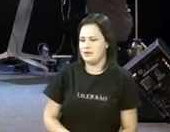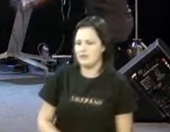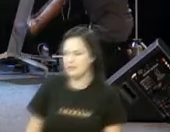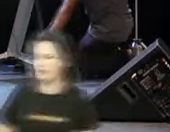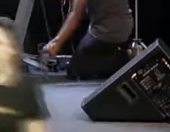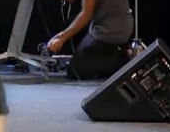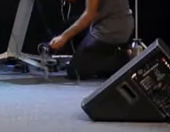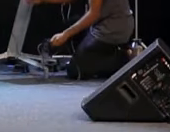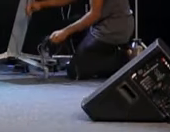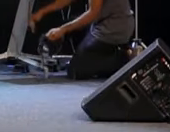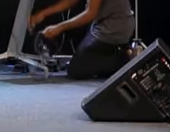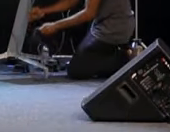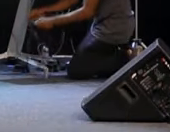entender.